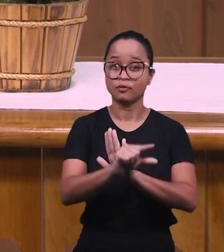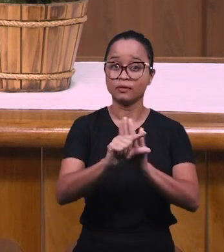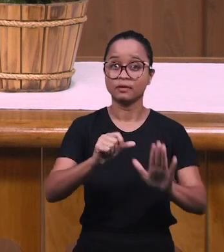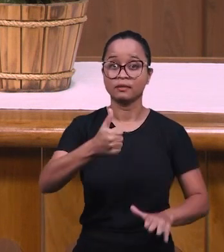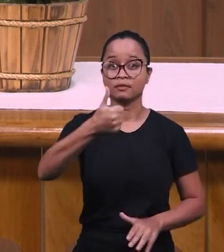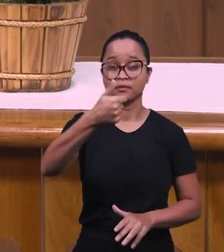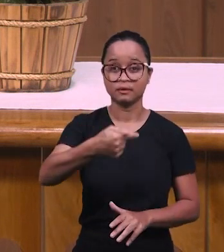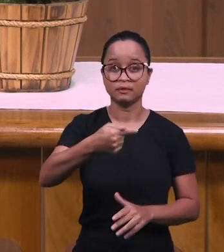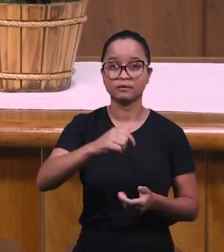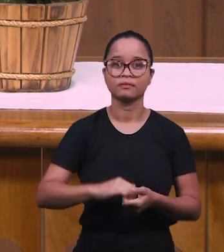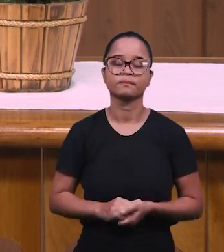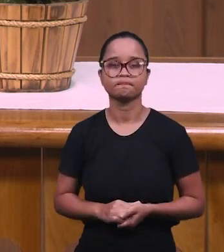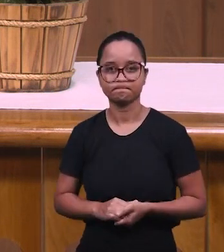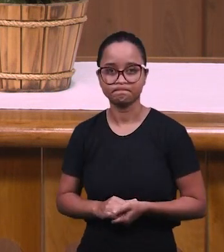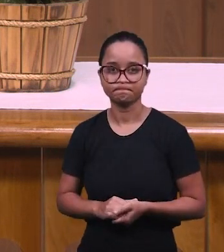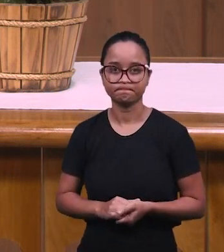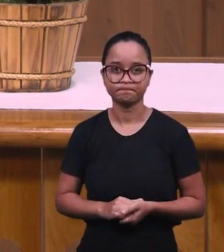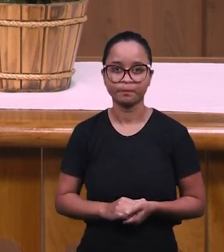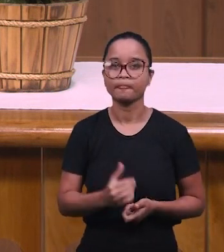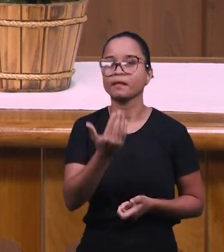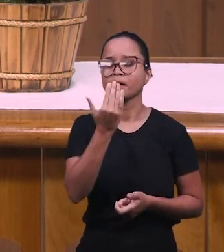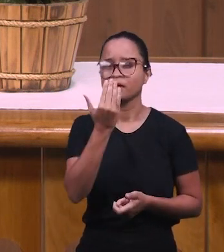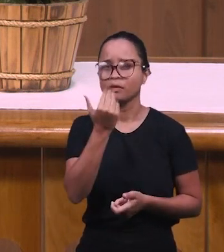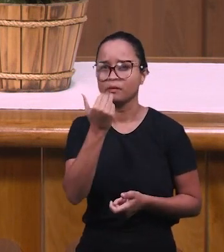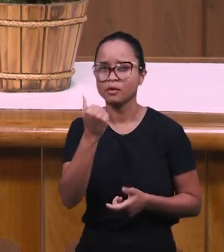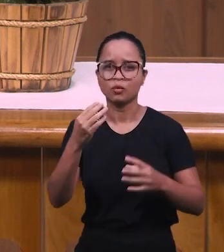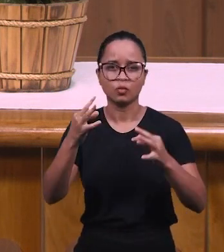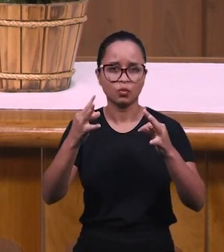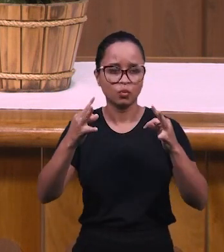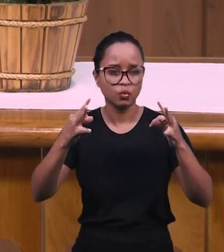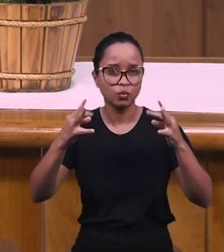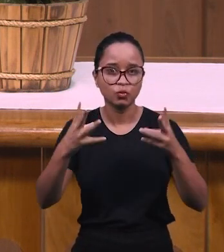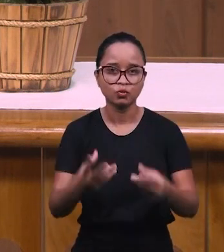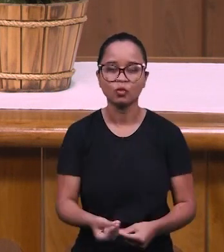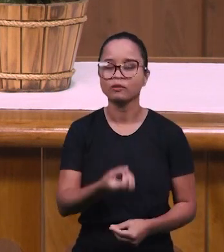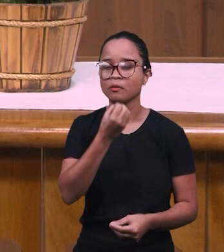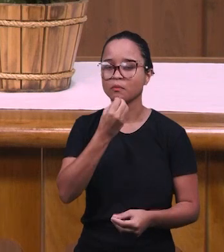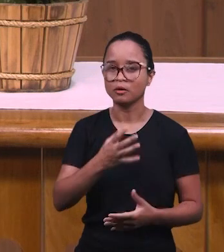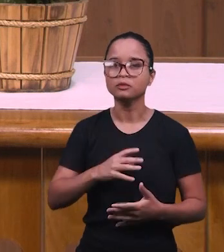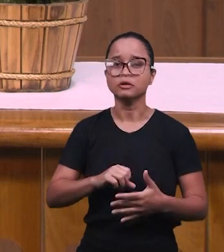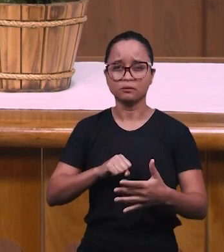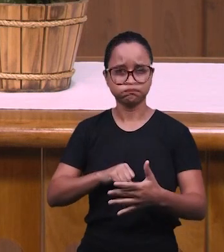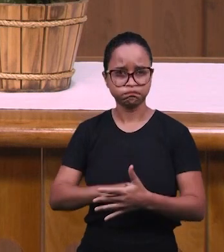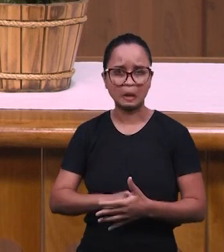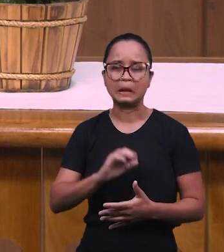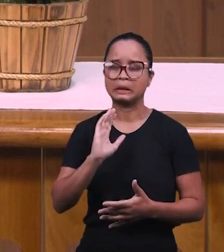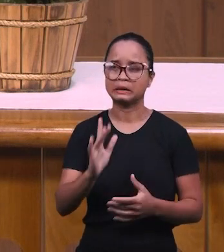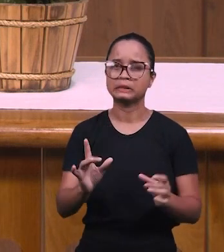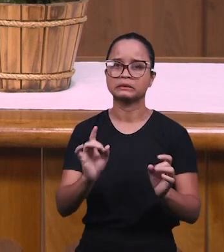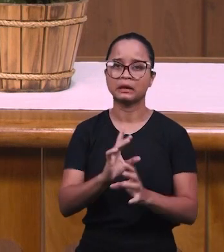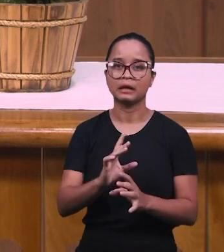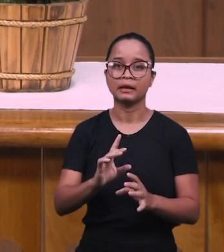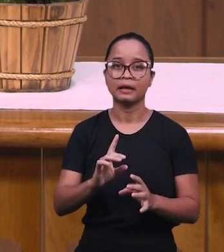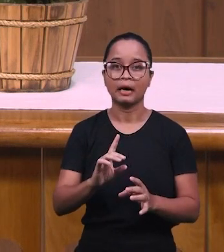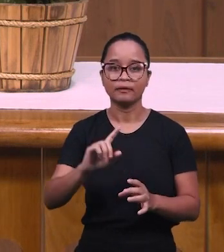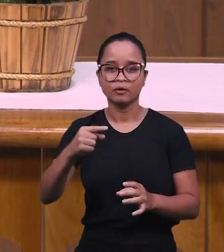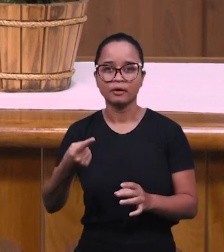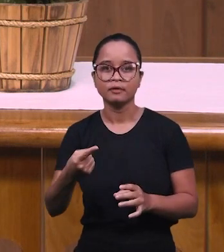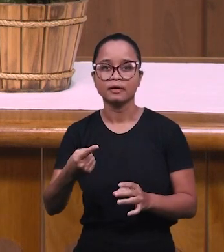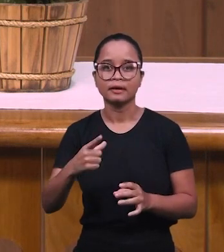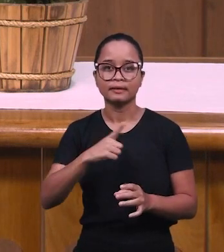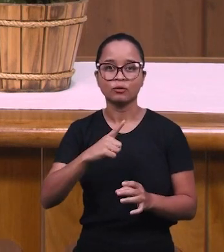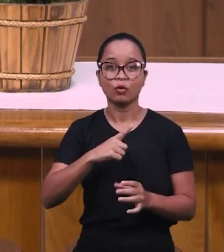diz assim: e comeram todos e saciaram, e levantaram do que